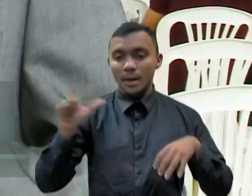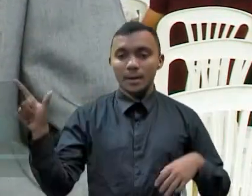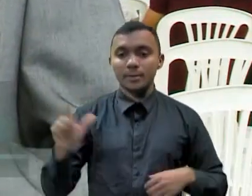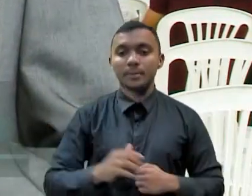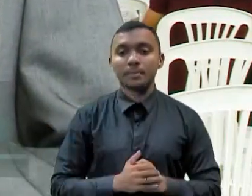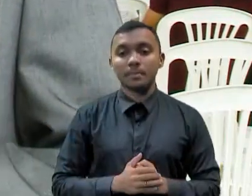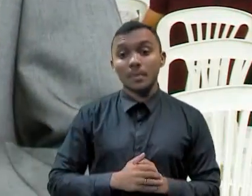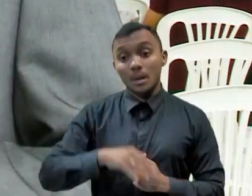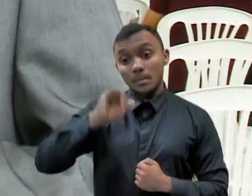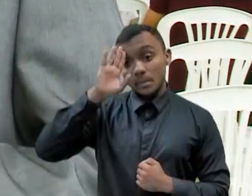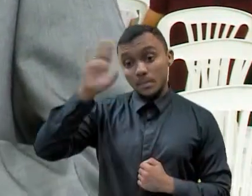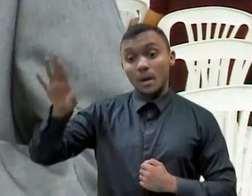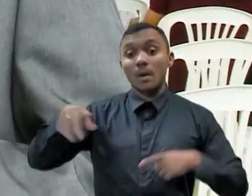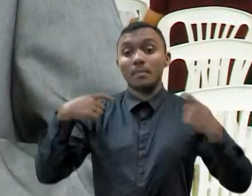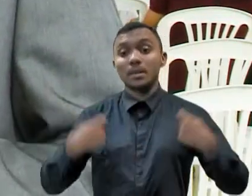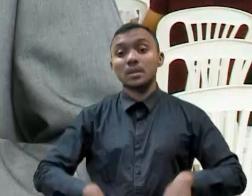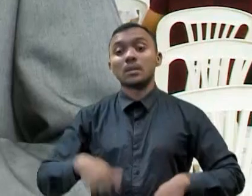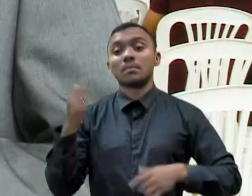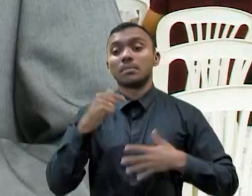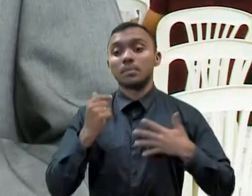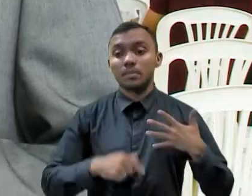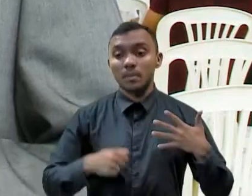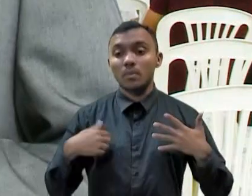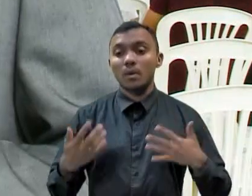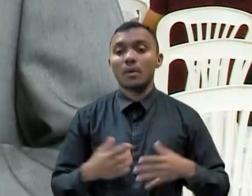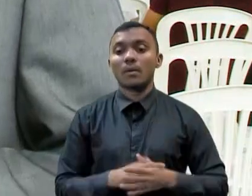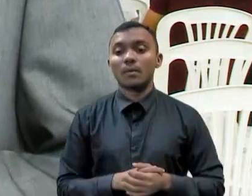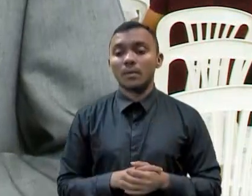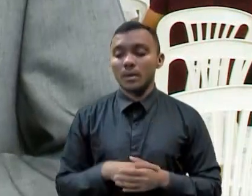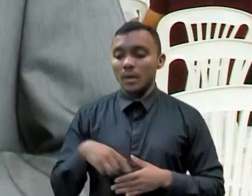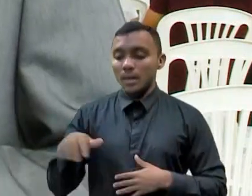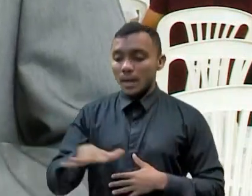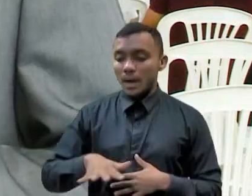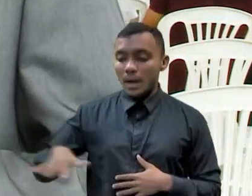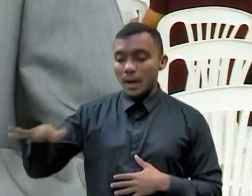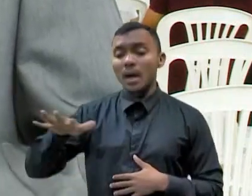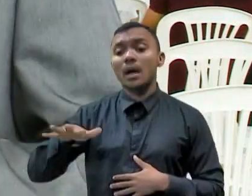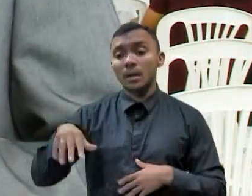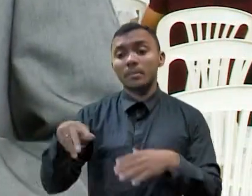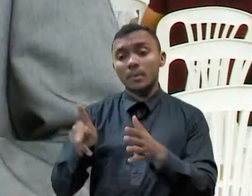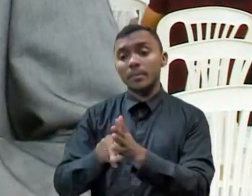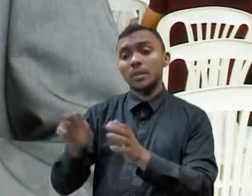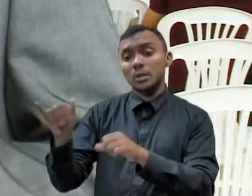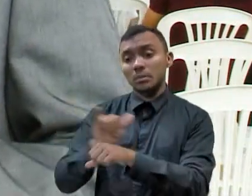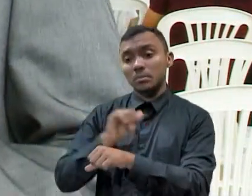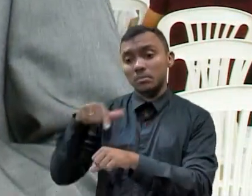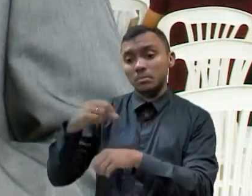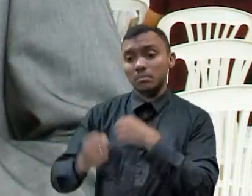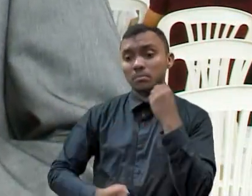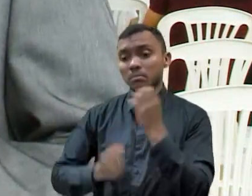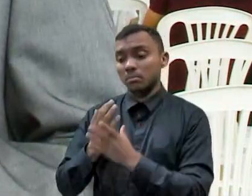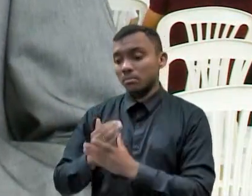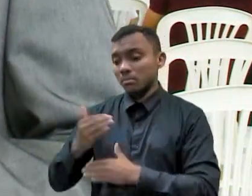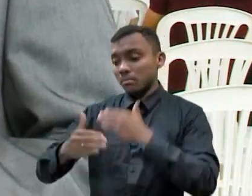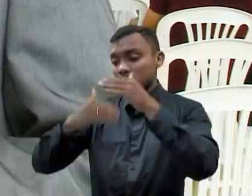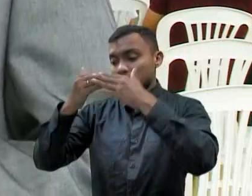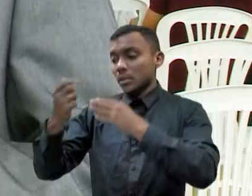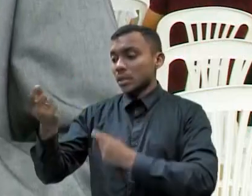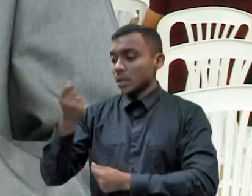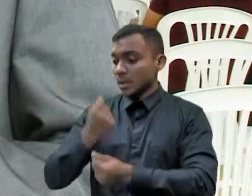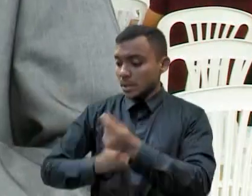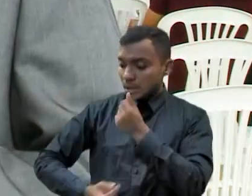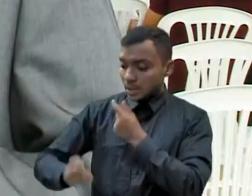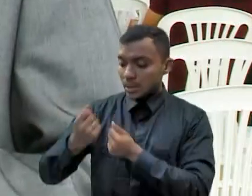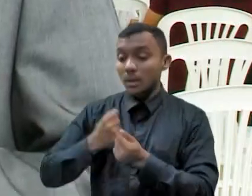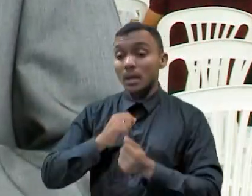principais demandas pontuadas são para setores estratégicos que geram desenvolvimento econômico para a região, tais